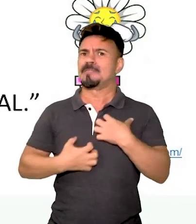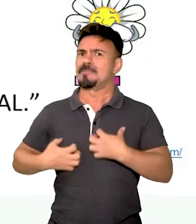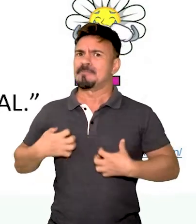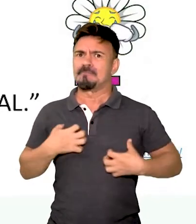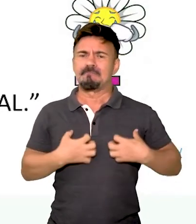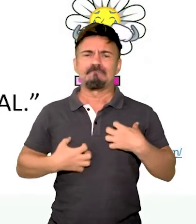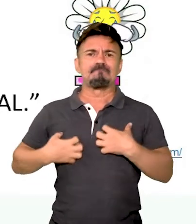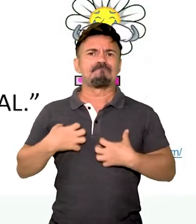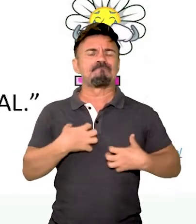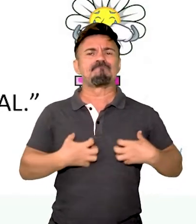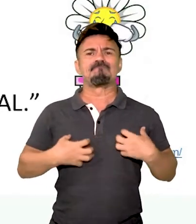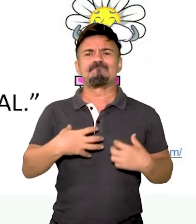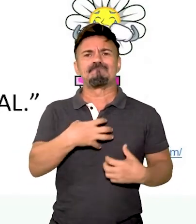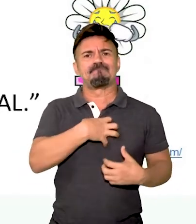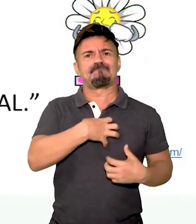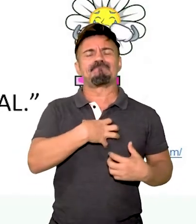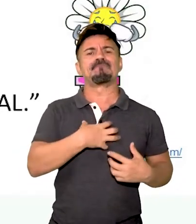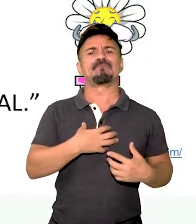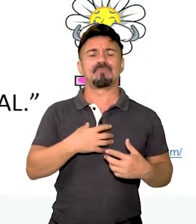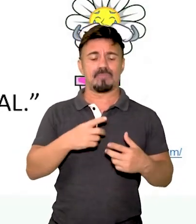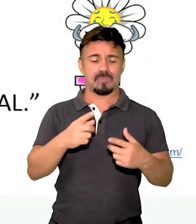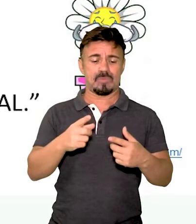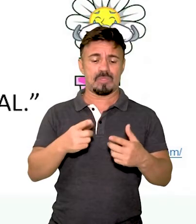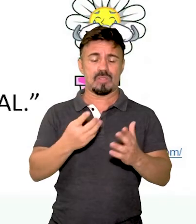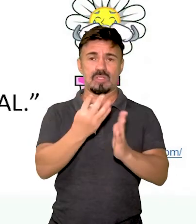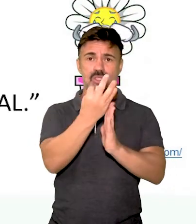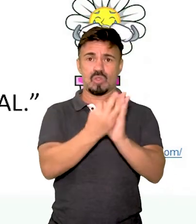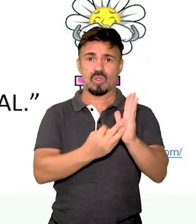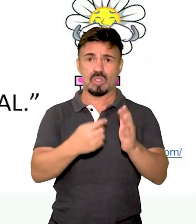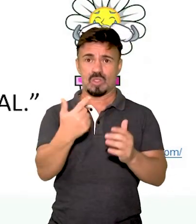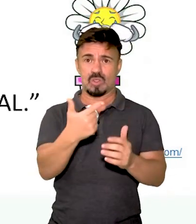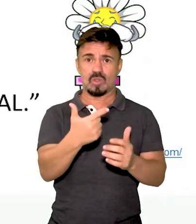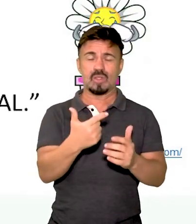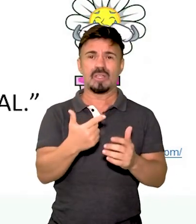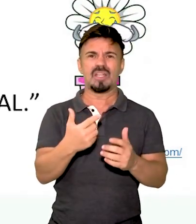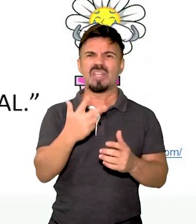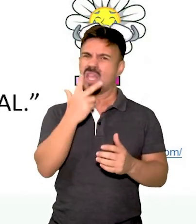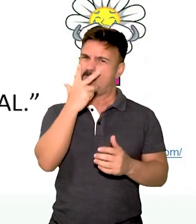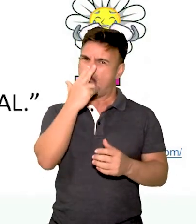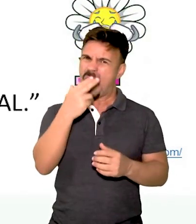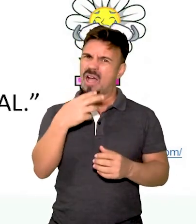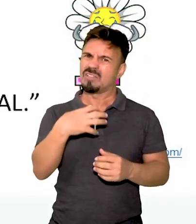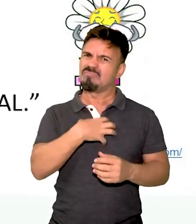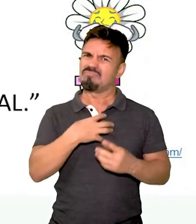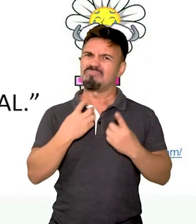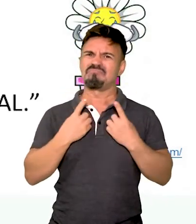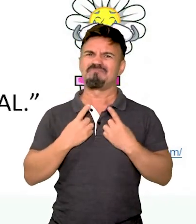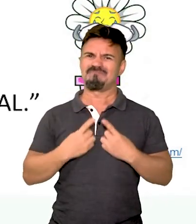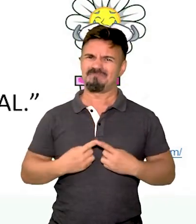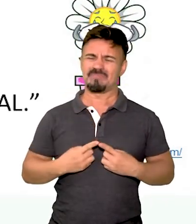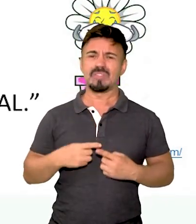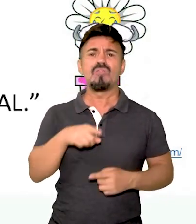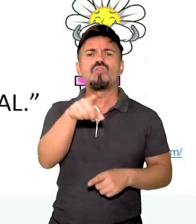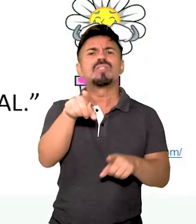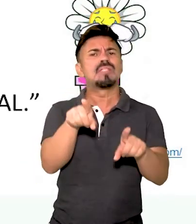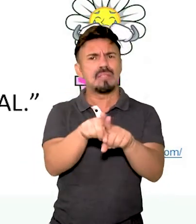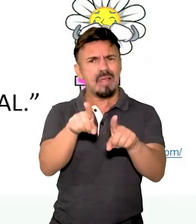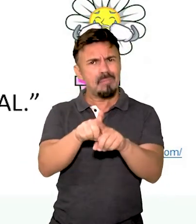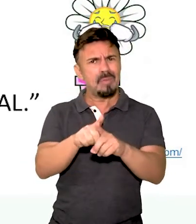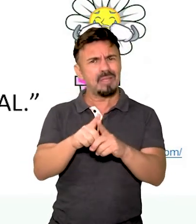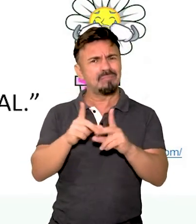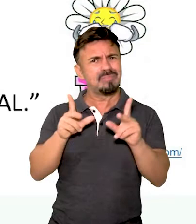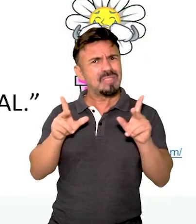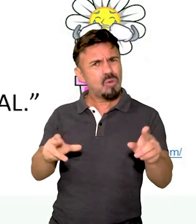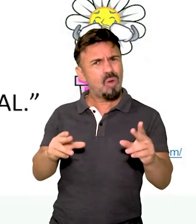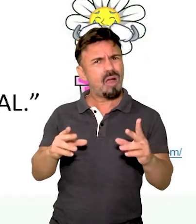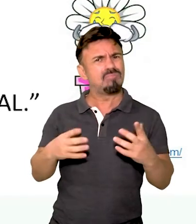sentimentos. Observe que no segundo texto ela diz, acho que estou com depressão. E você? Como é que você está se sentindo nesse momento